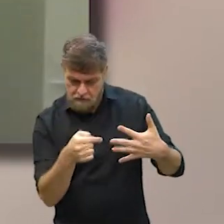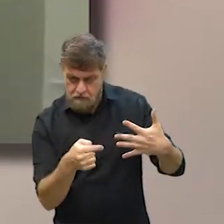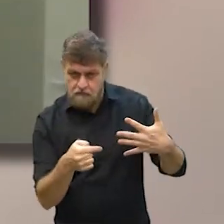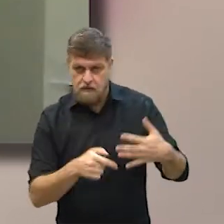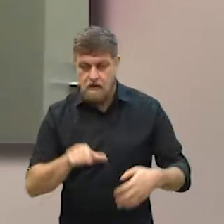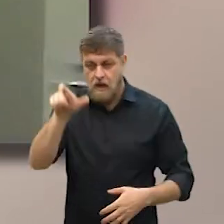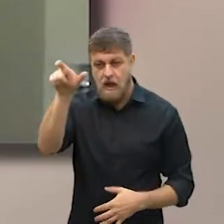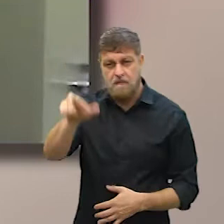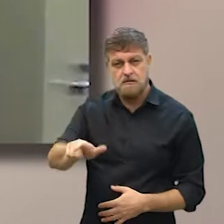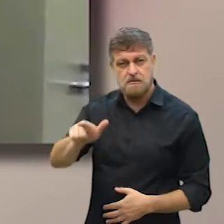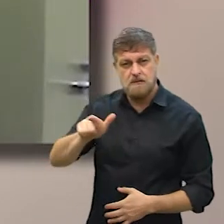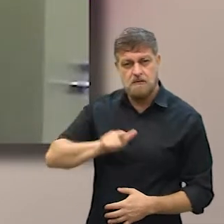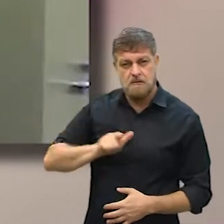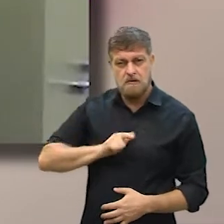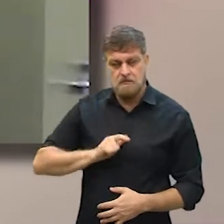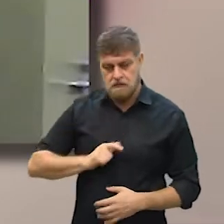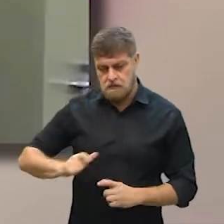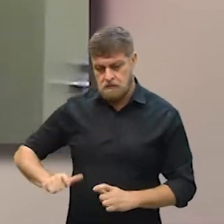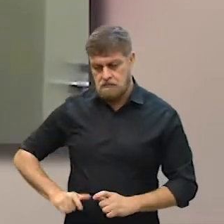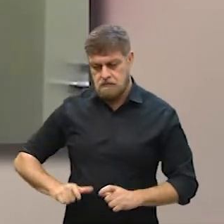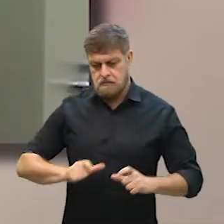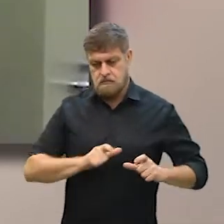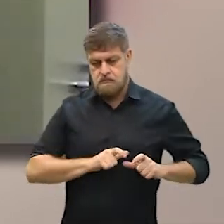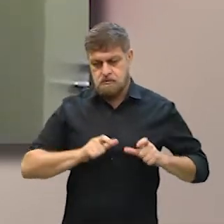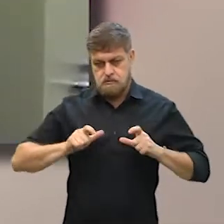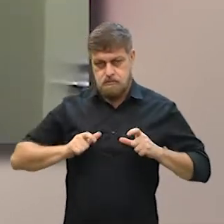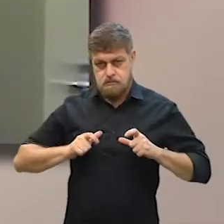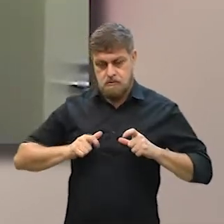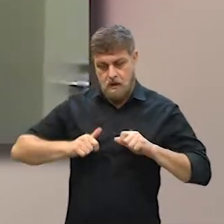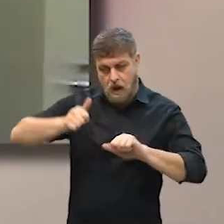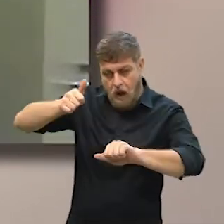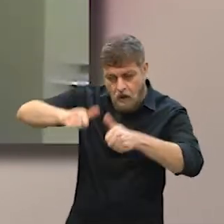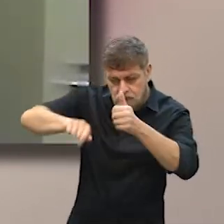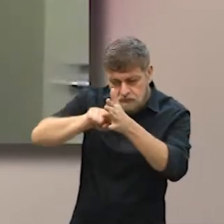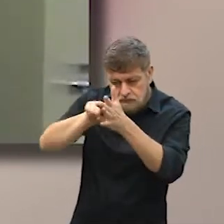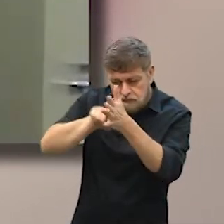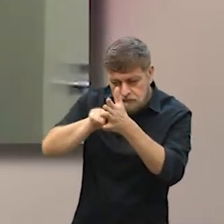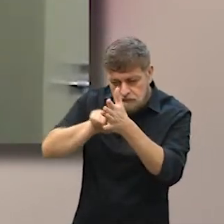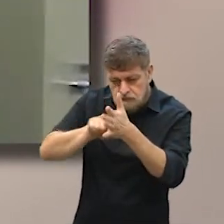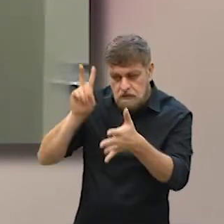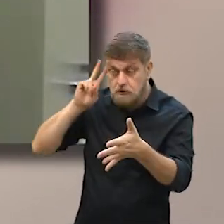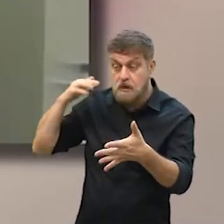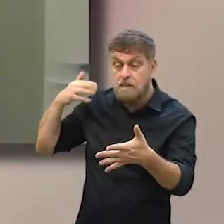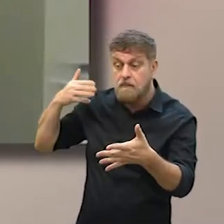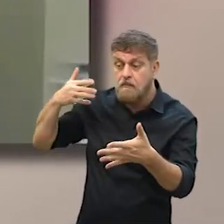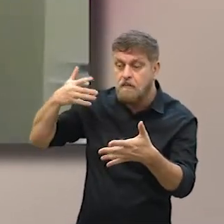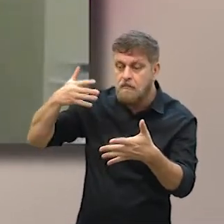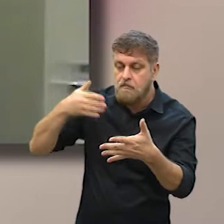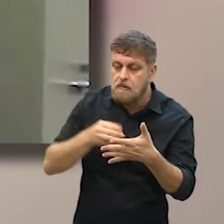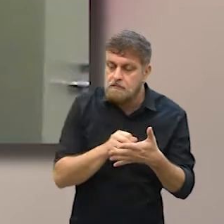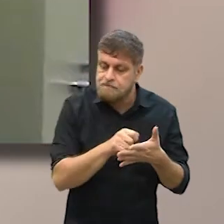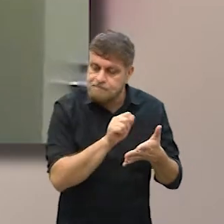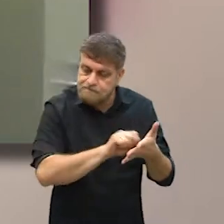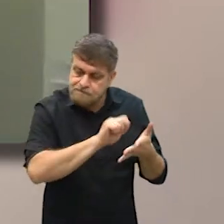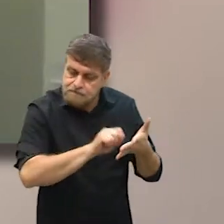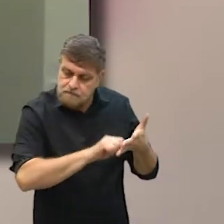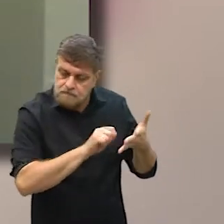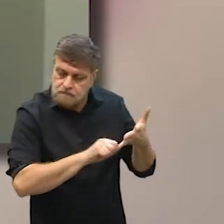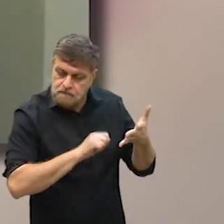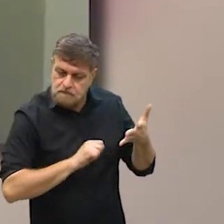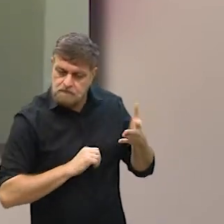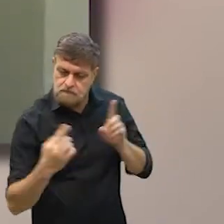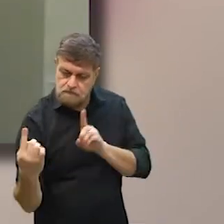a possibilidade de ter acometimento dos órgãos então é preciso fazer uma história bem completa a